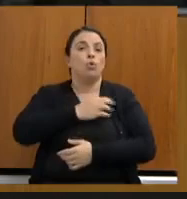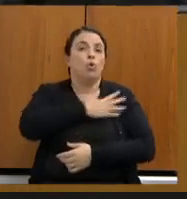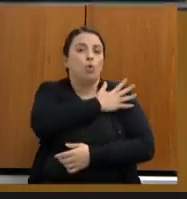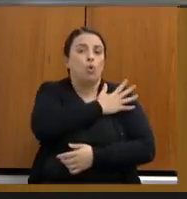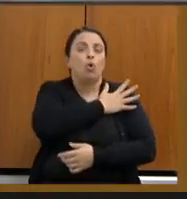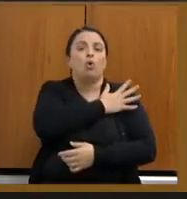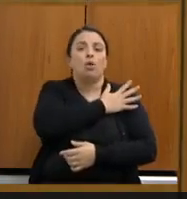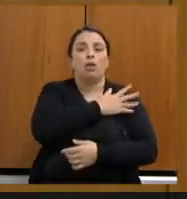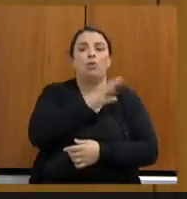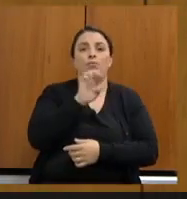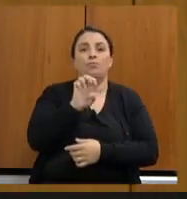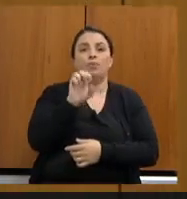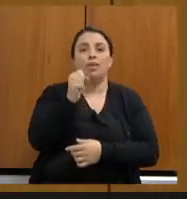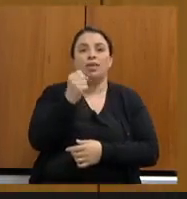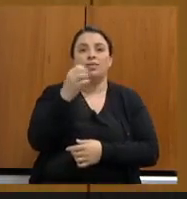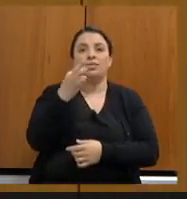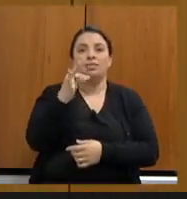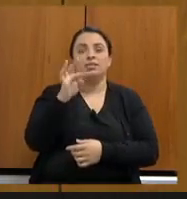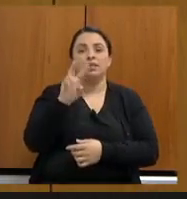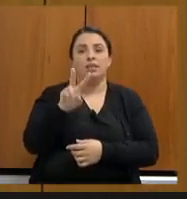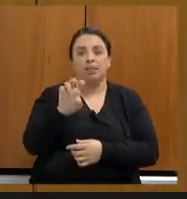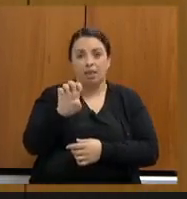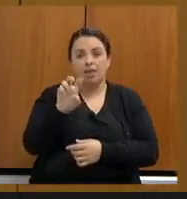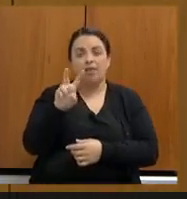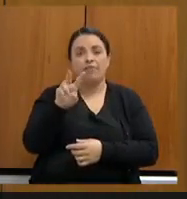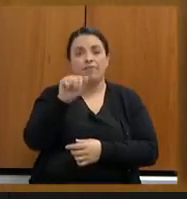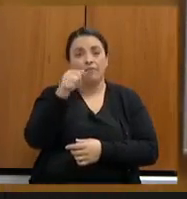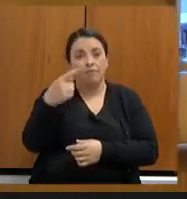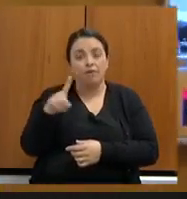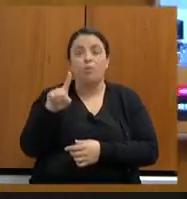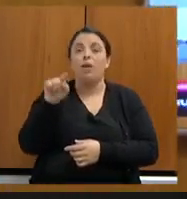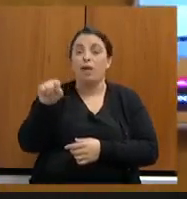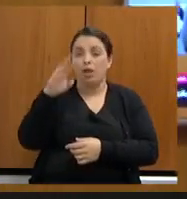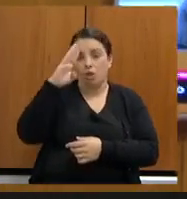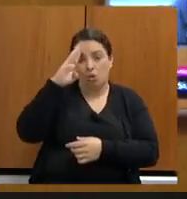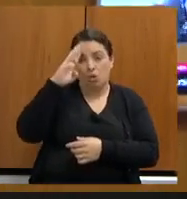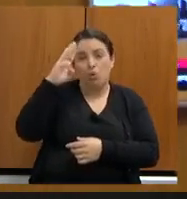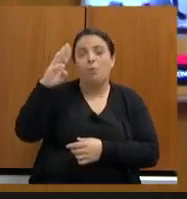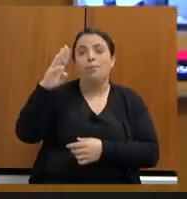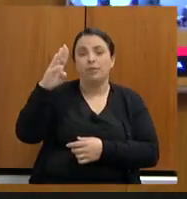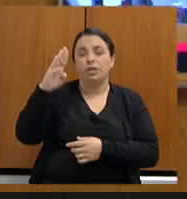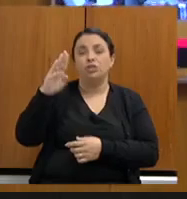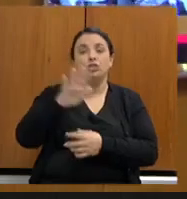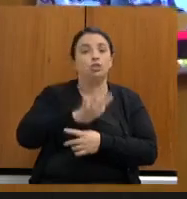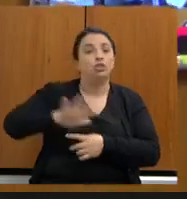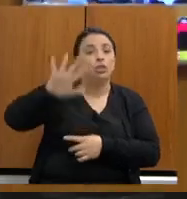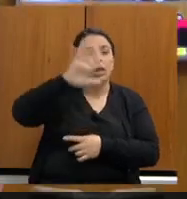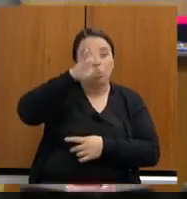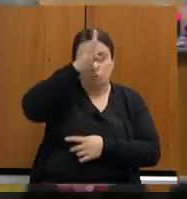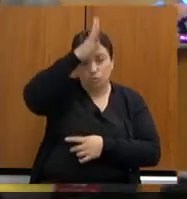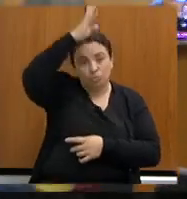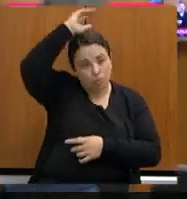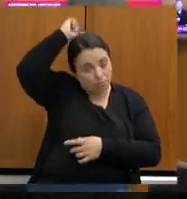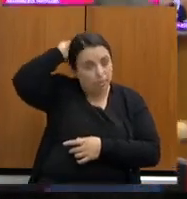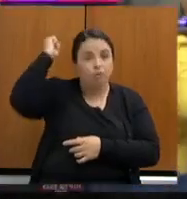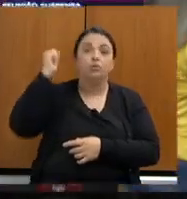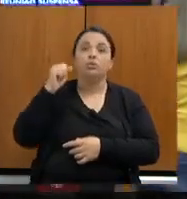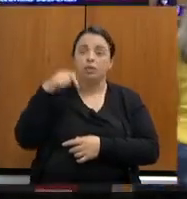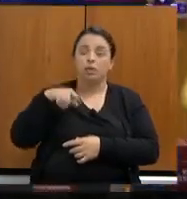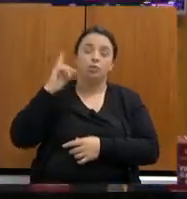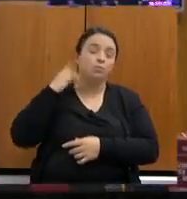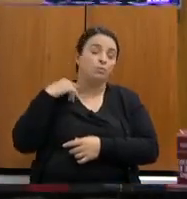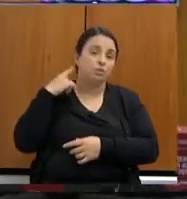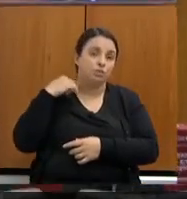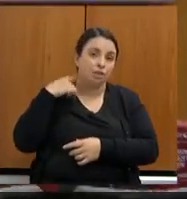Estevam para Edgar Estevão da Silva Comandante Geral do Corpo de Bombeiros Militar de Minas Gerais e